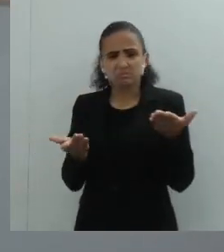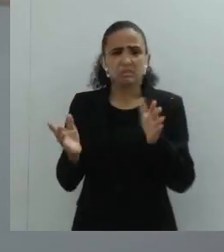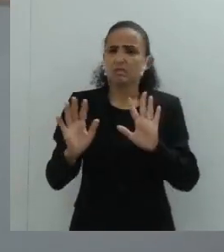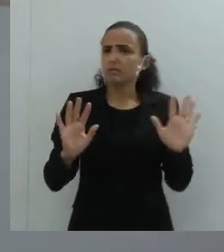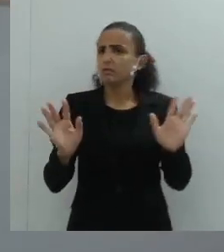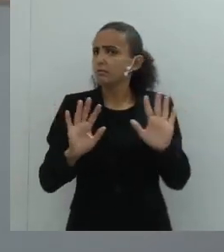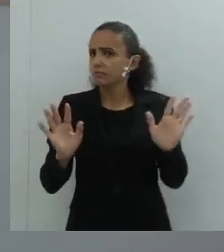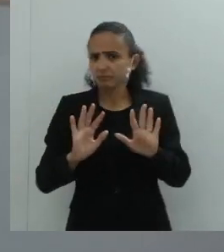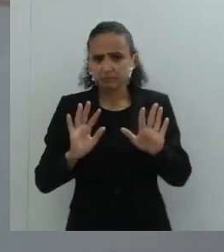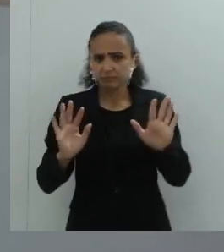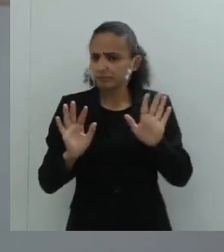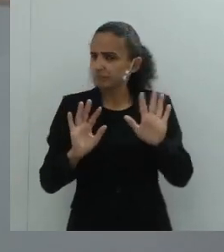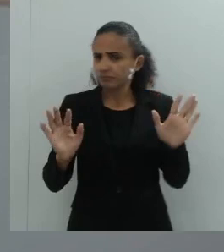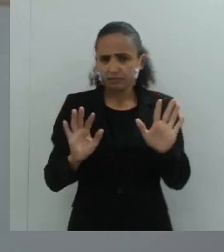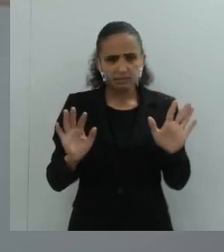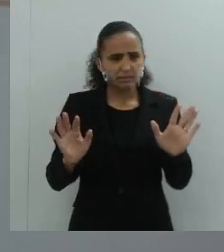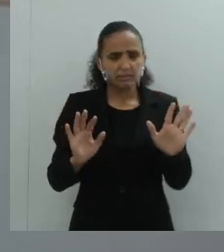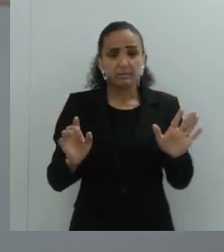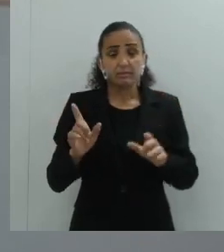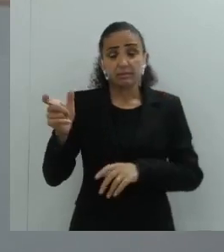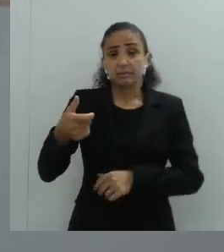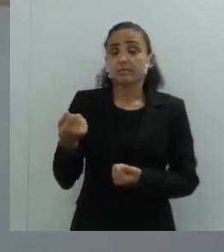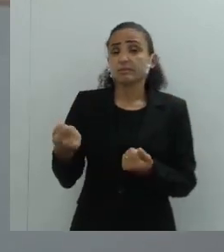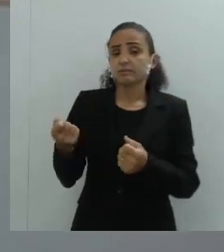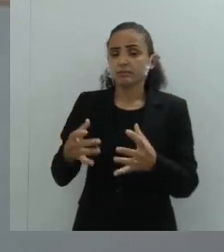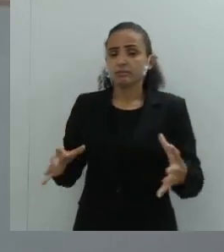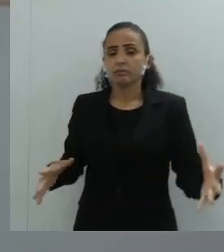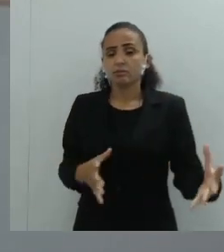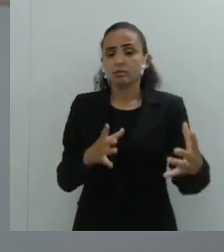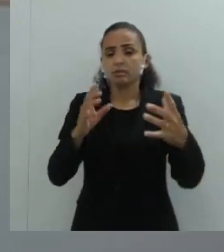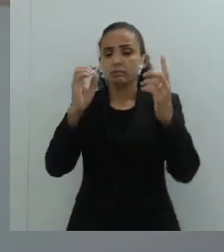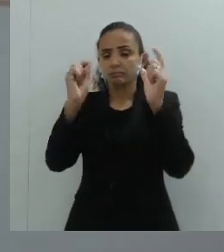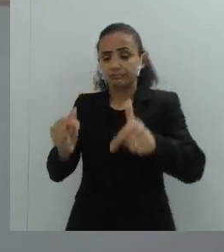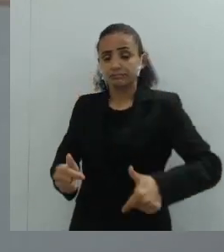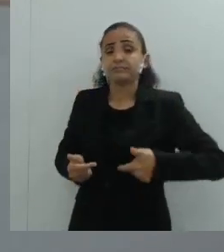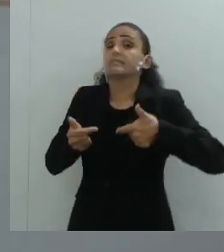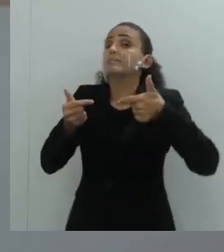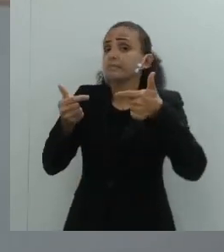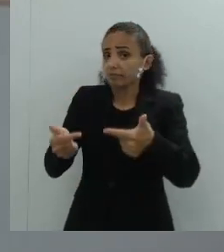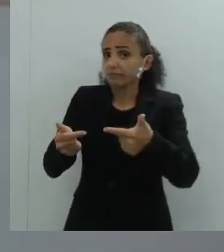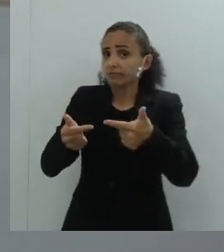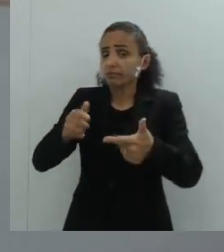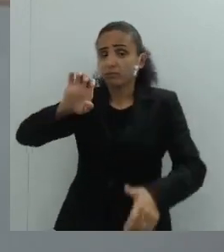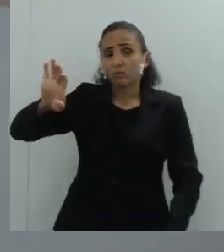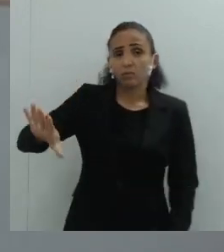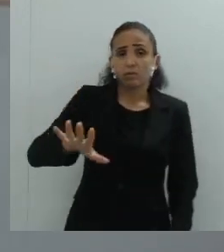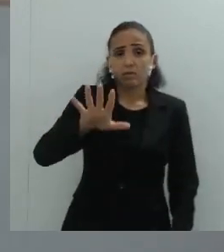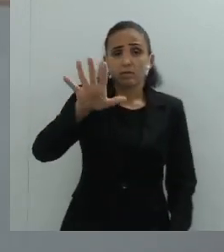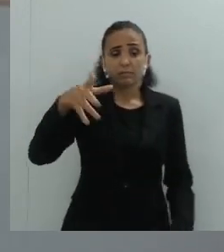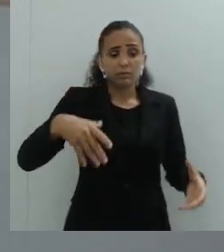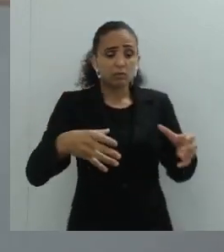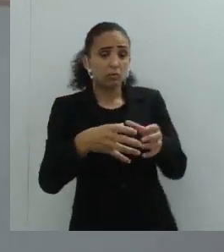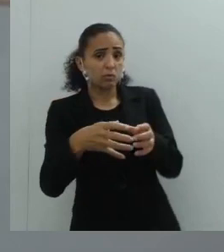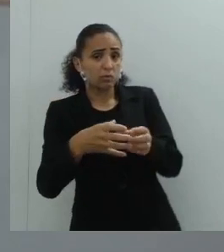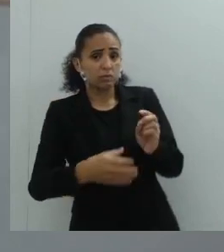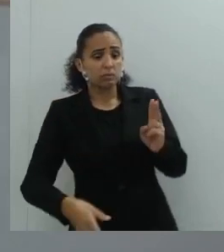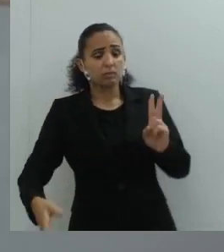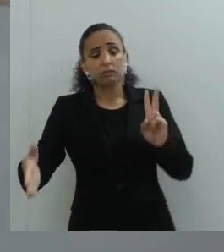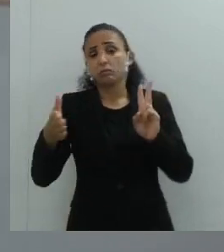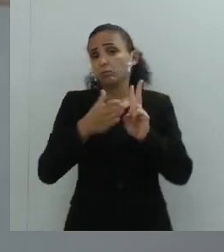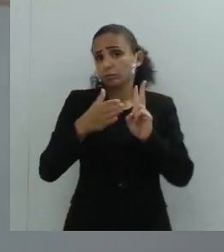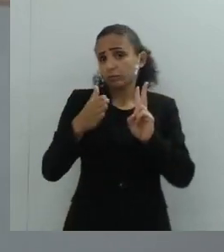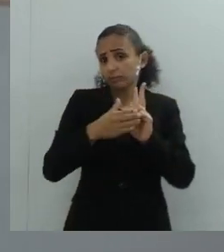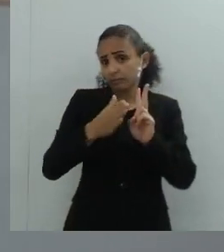Claro que não, né? Óbvio que eles tiveram um confronto com os europeus, né? Assim como foram os nossos índios, né, no nosso